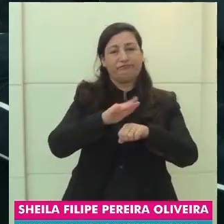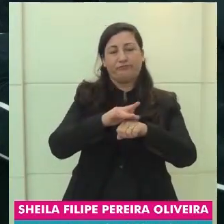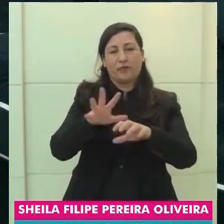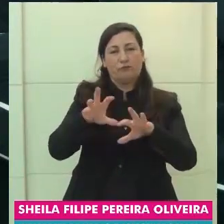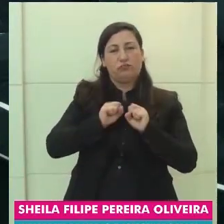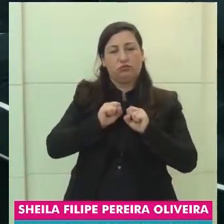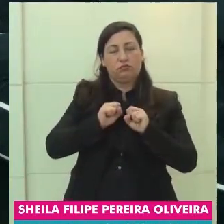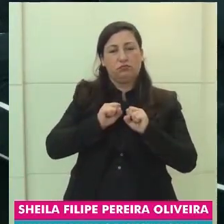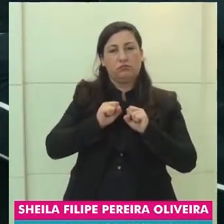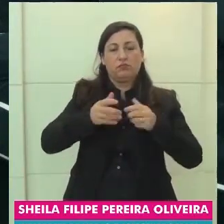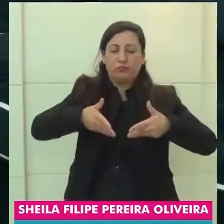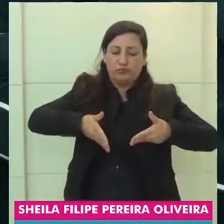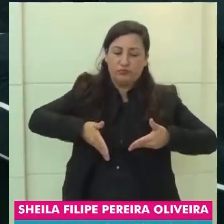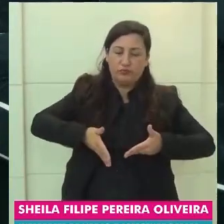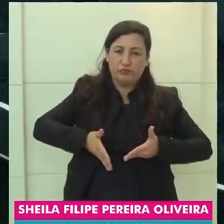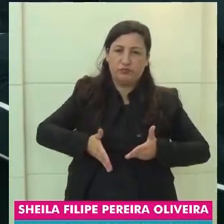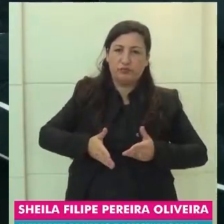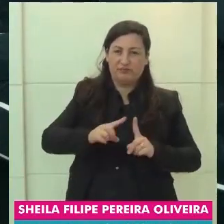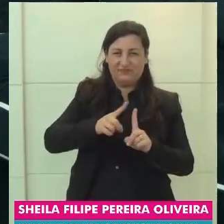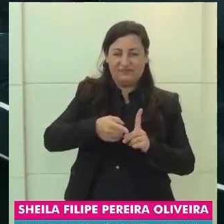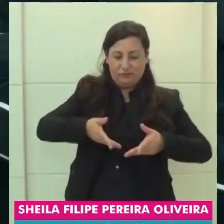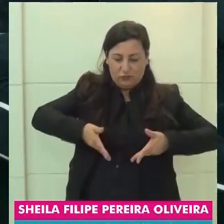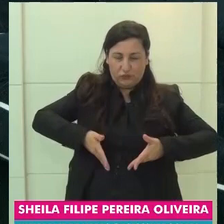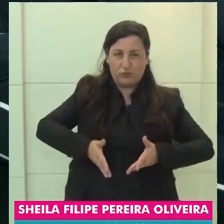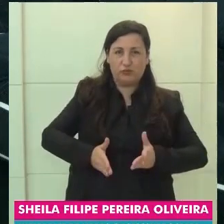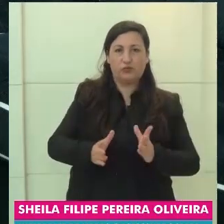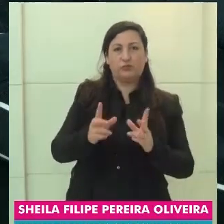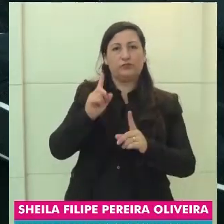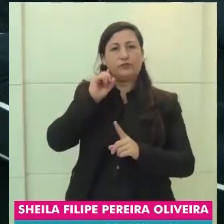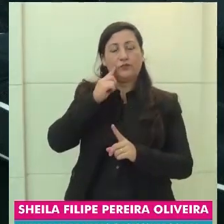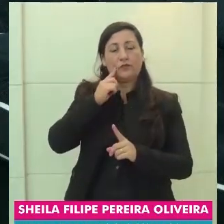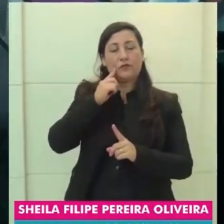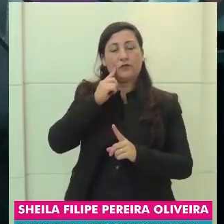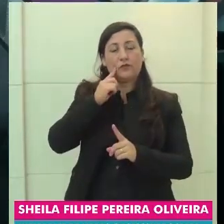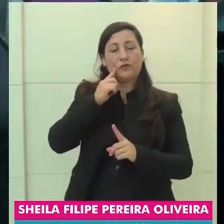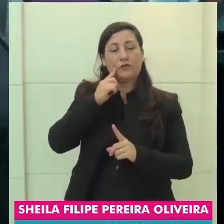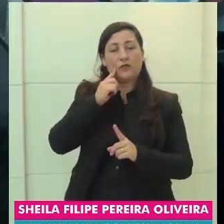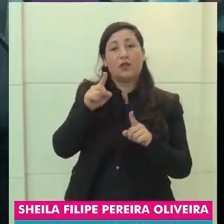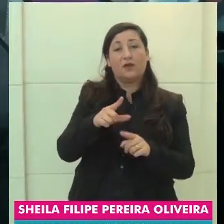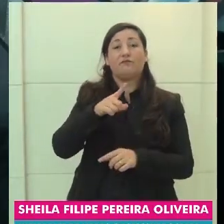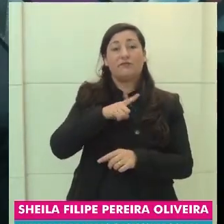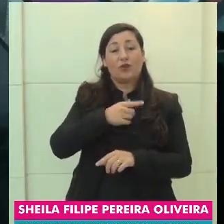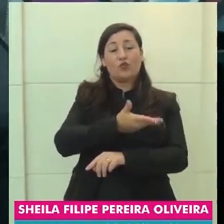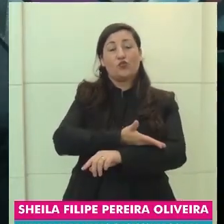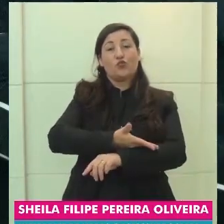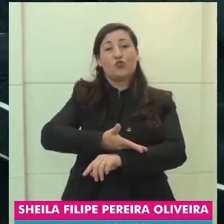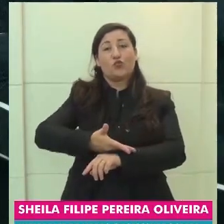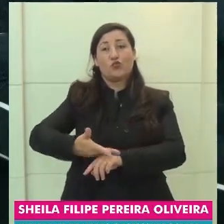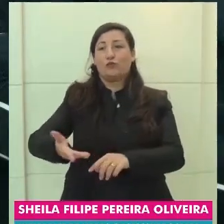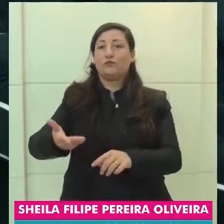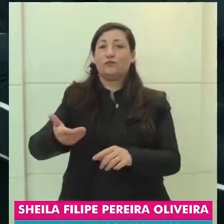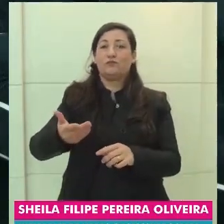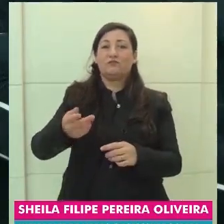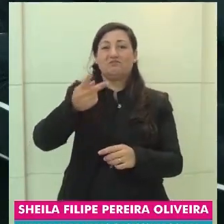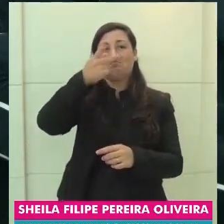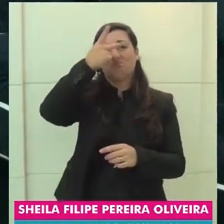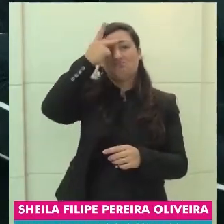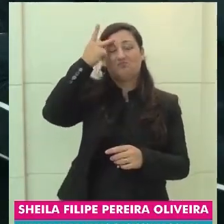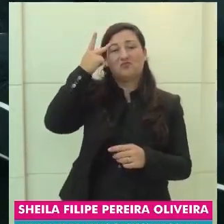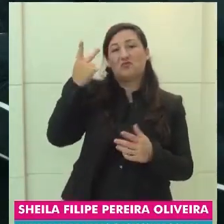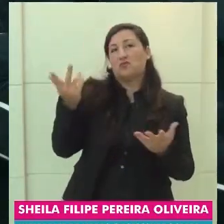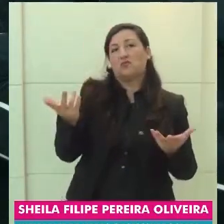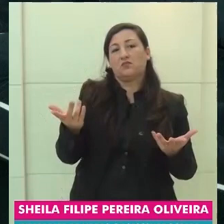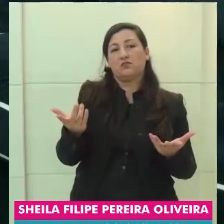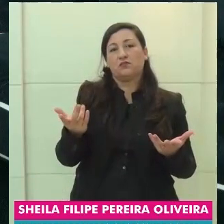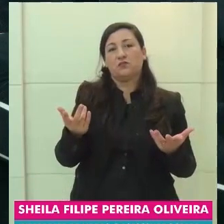né? É. É bem delicado. Eu acho que tem a ver com os hábitos também, né? Porque hoje a